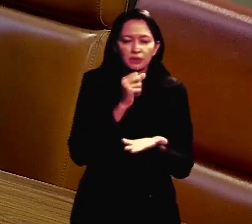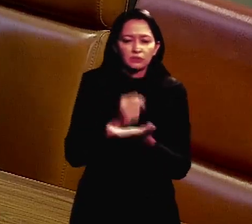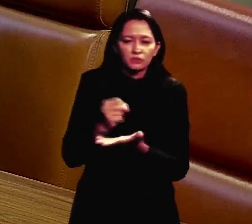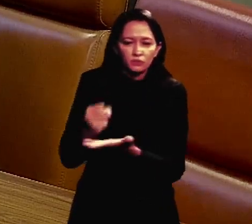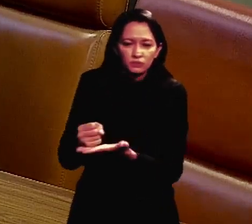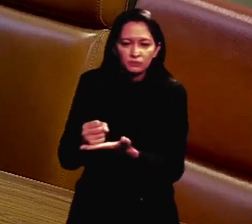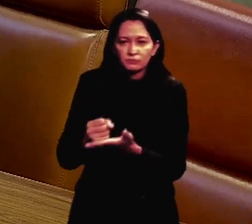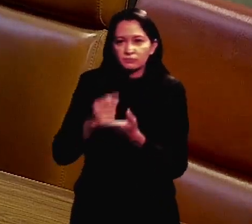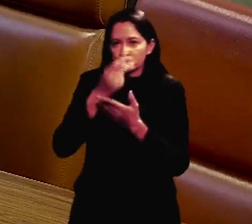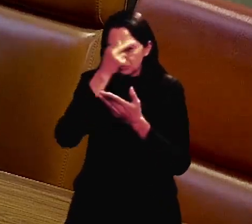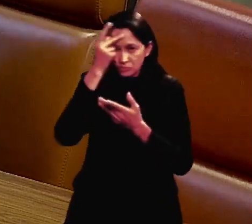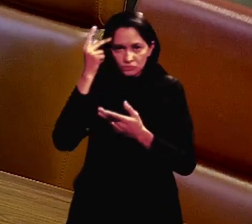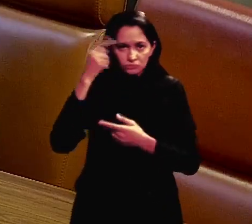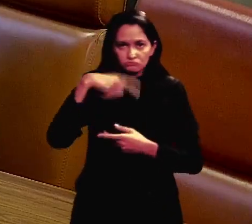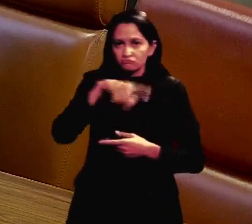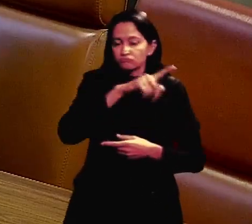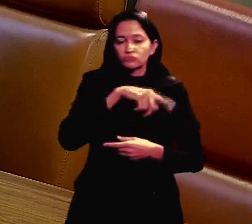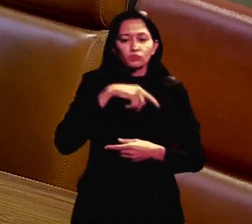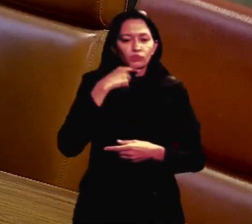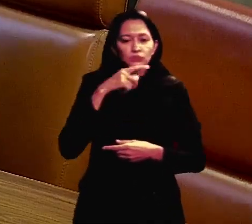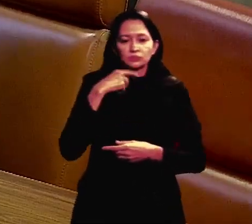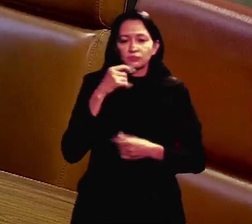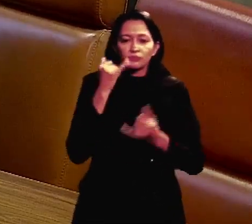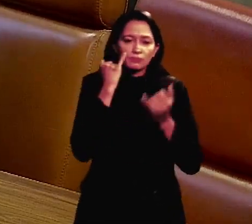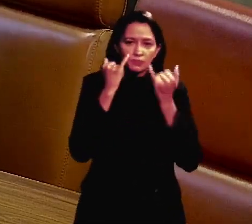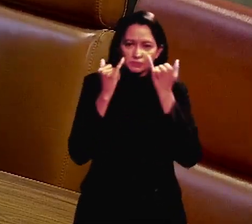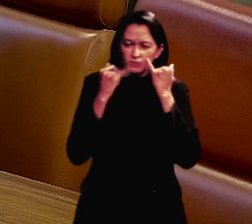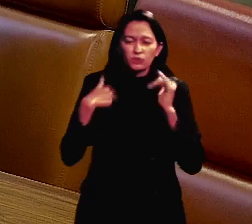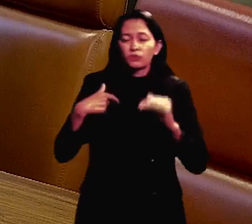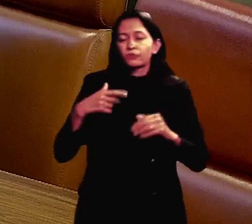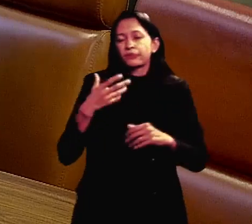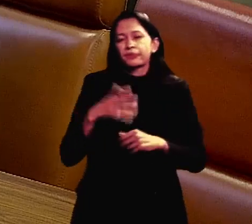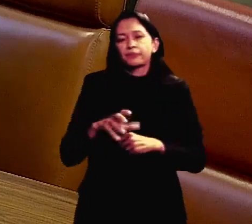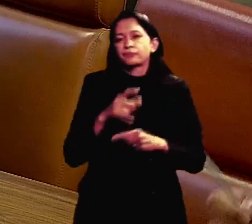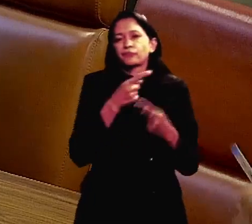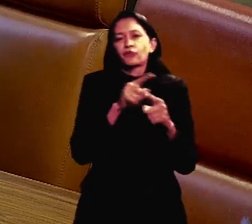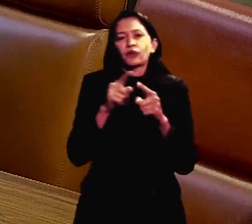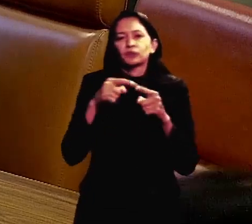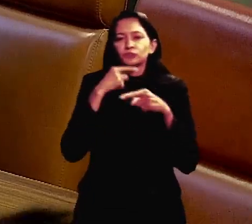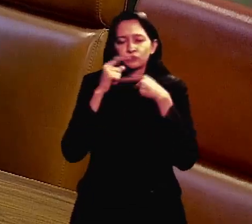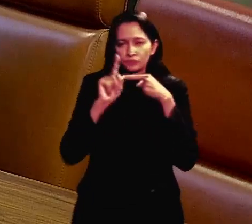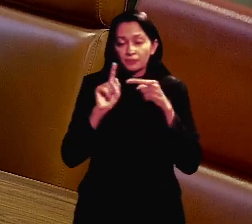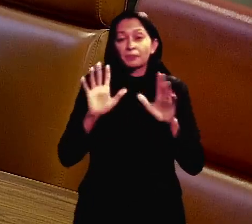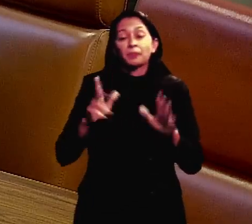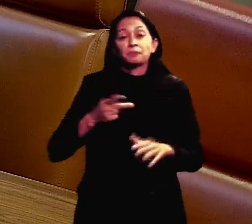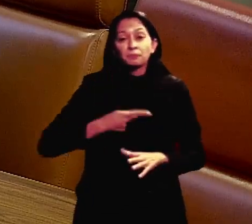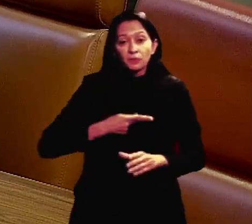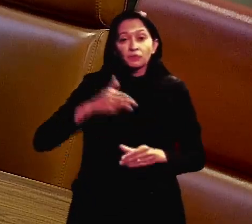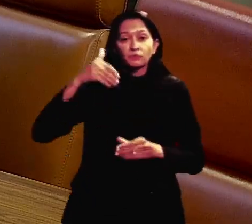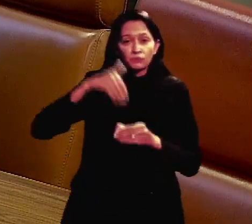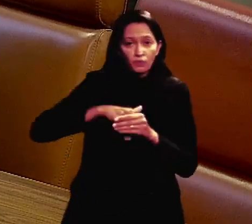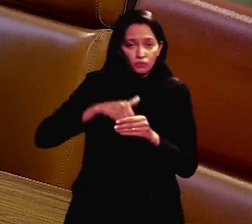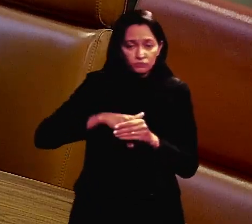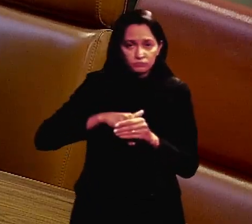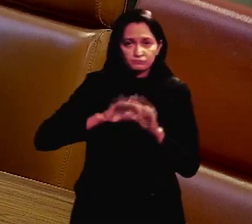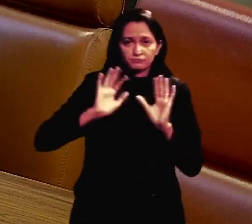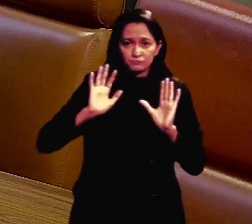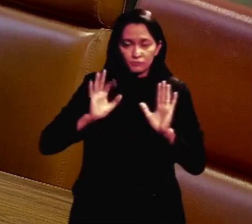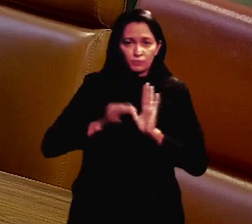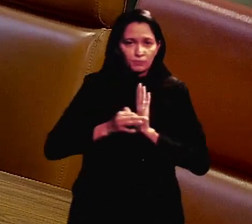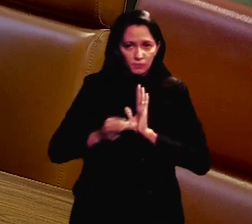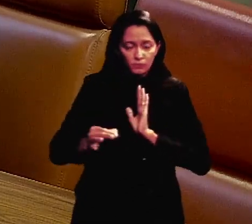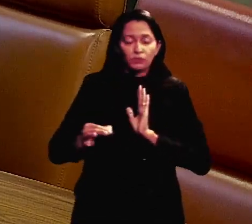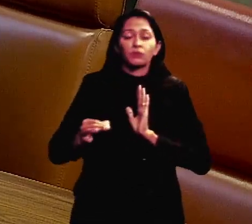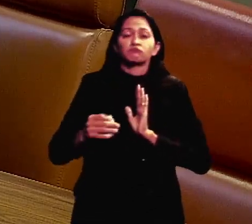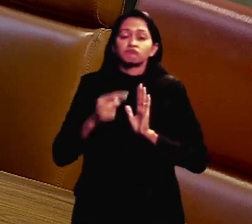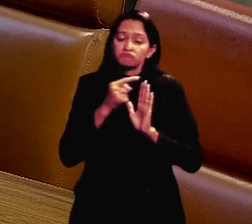ainda conseguem umas informações que às vezes a gente não consegue. Não estou aqui causando dúvida nenhuma. Mas eu quero apresentar aqui um voto separado, sou